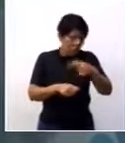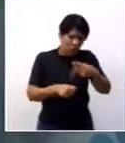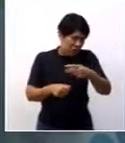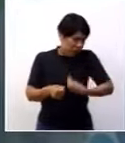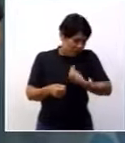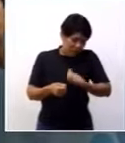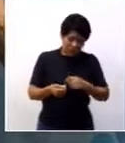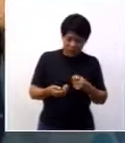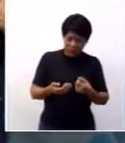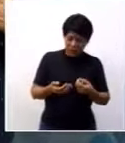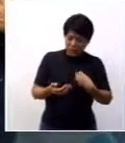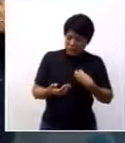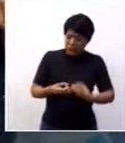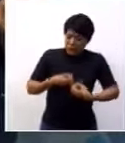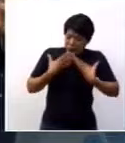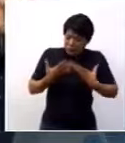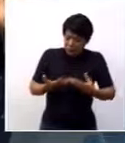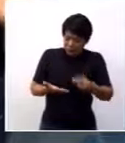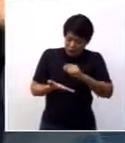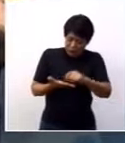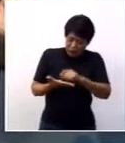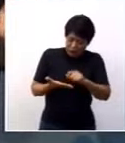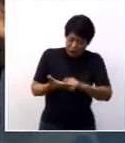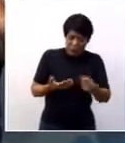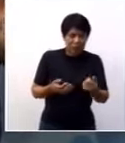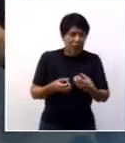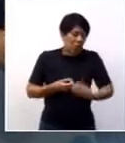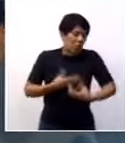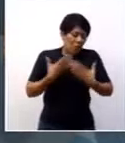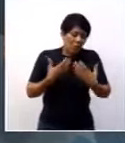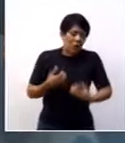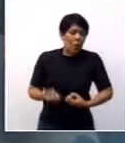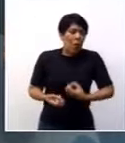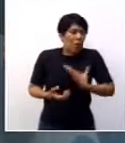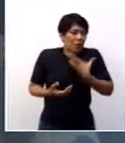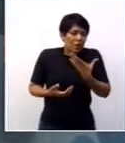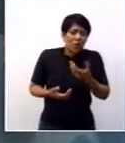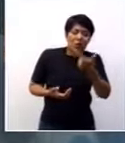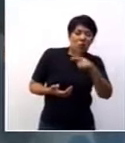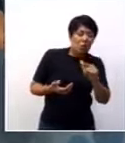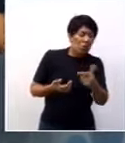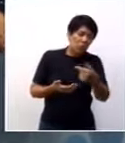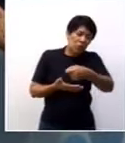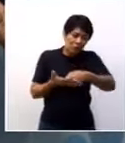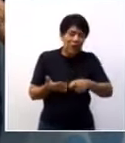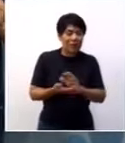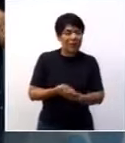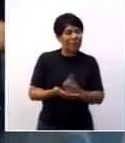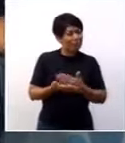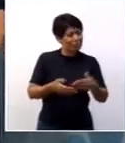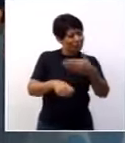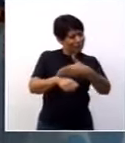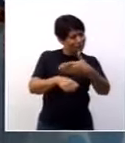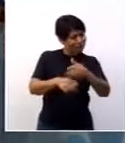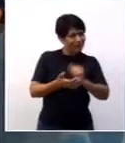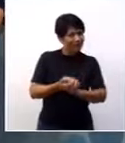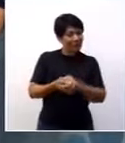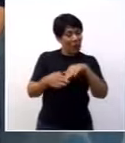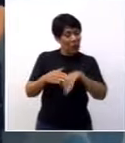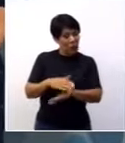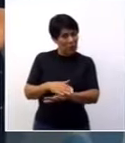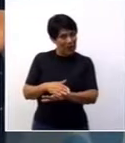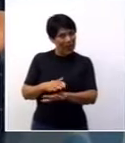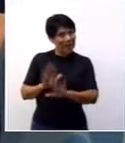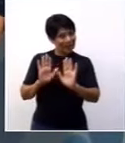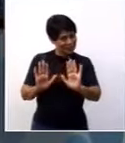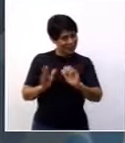vida, você escreveu esse texto. Independente dele ser um poema ou o que quer que seja. Vamos fazer um exercício, Guarda esse exercício